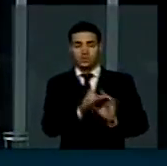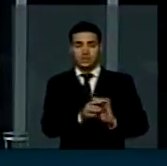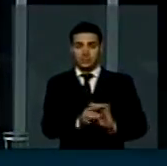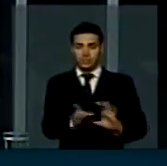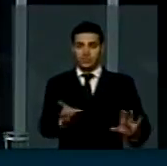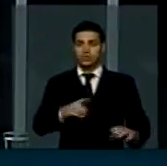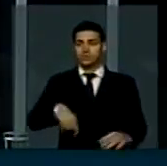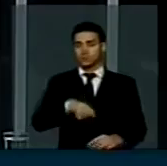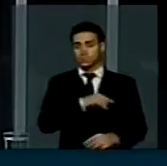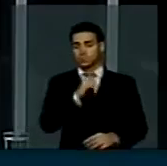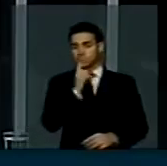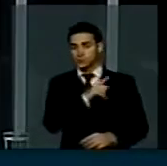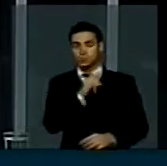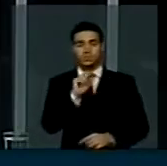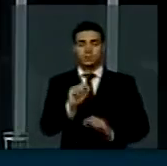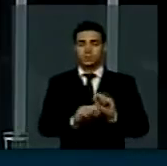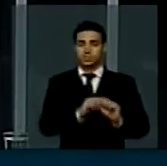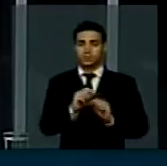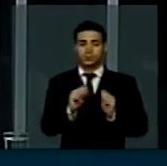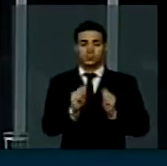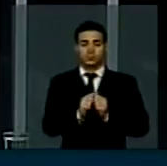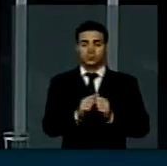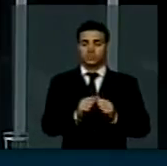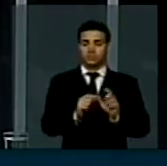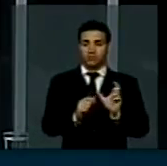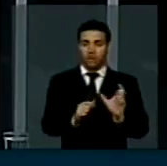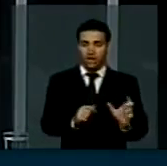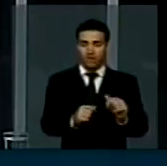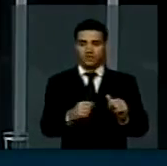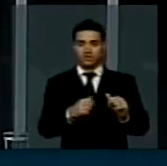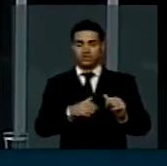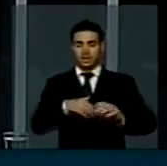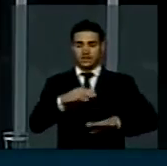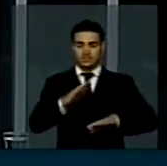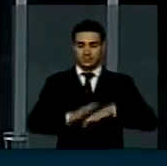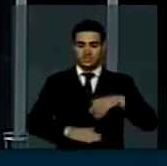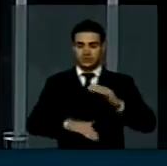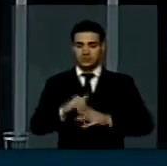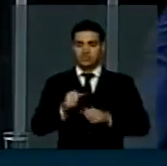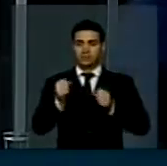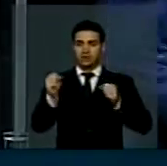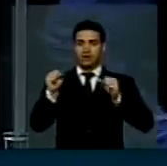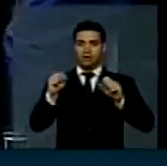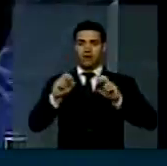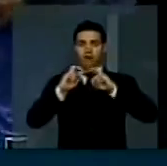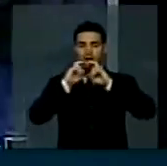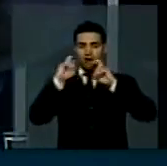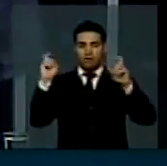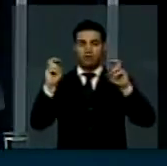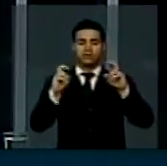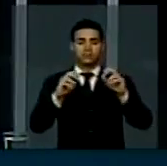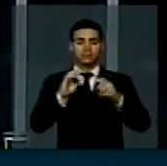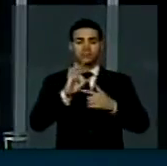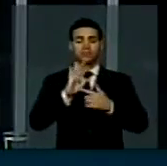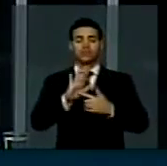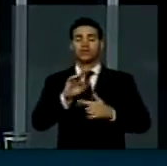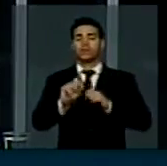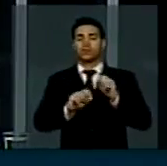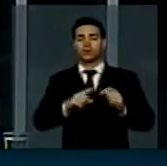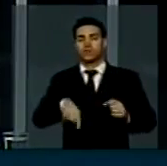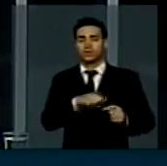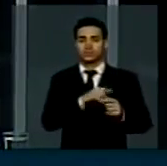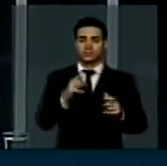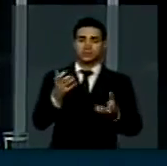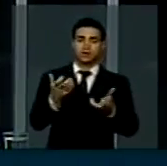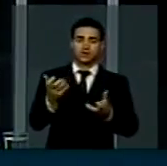podermos, através da palavra, da ação, da manifestação, dizermos aquilo que nós queremos, aquilo que nós